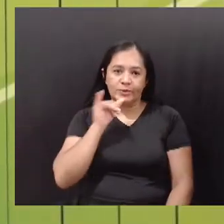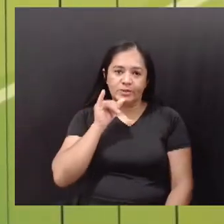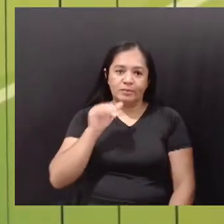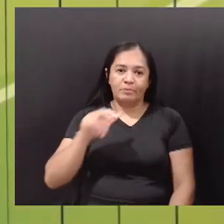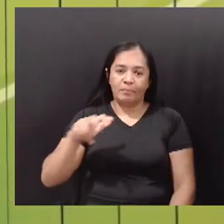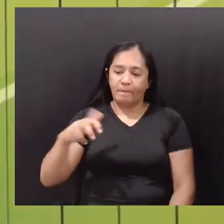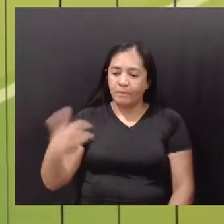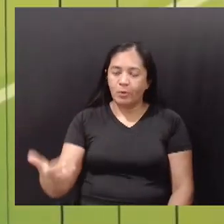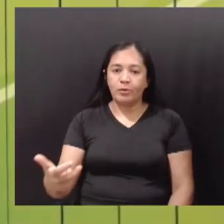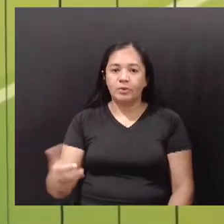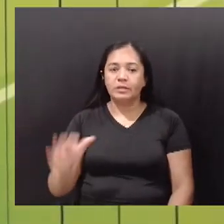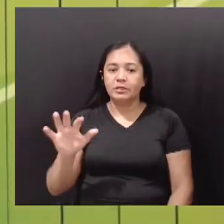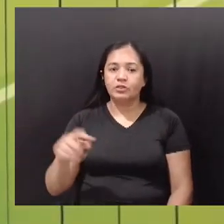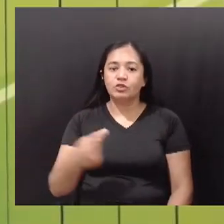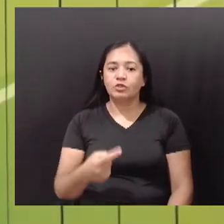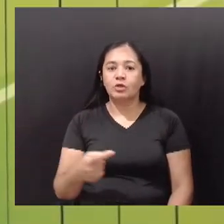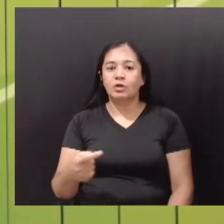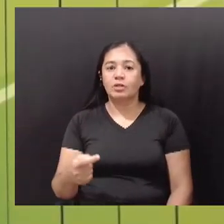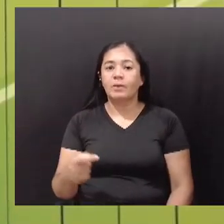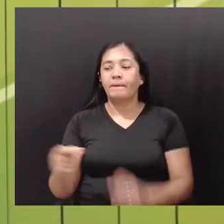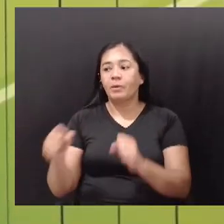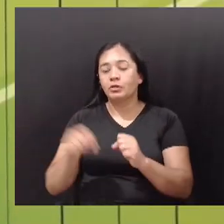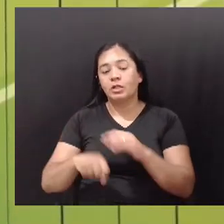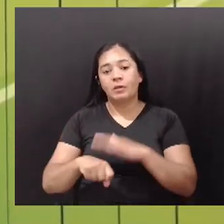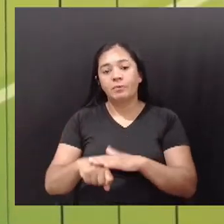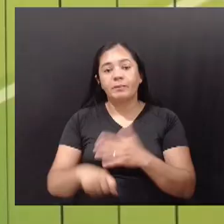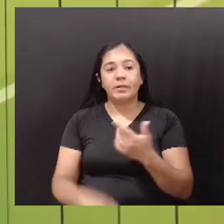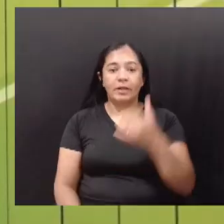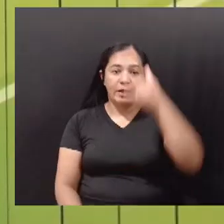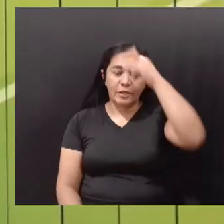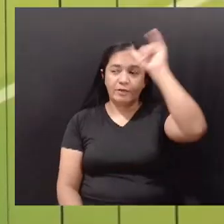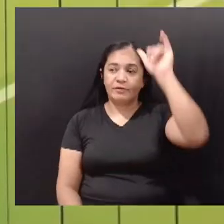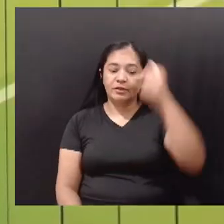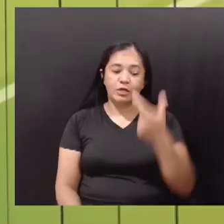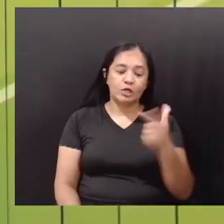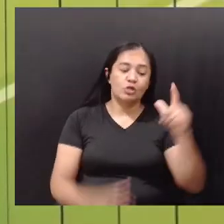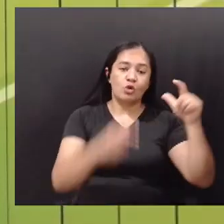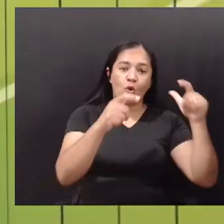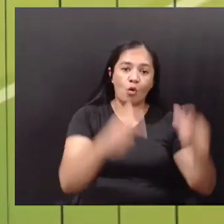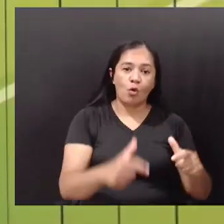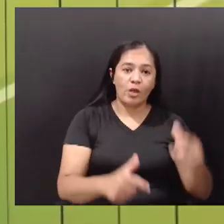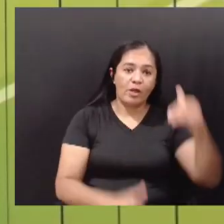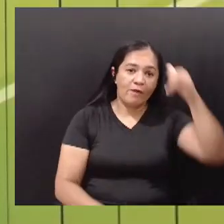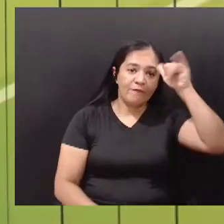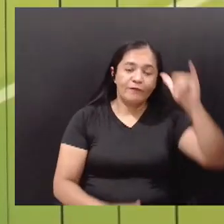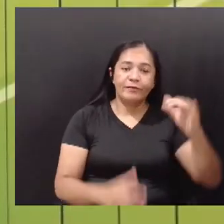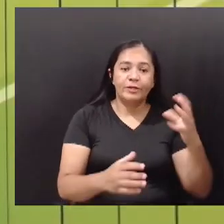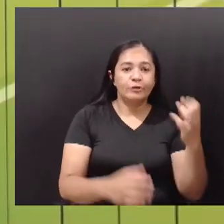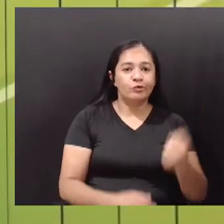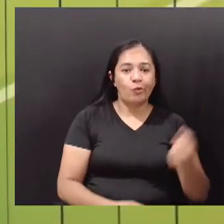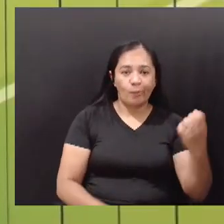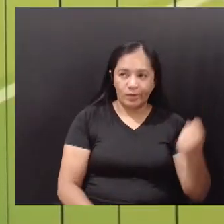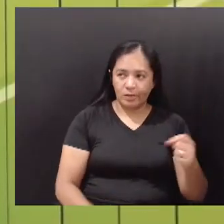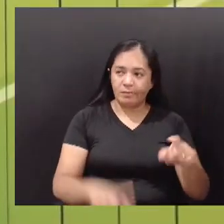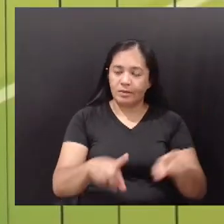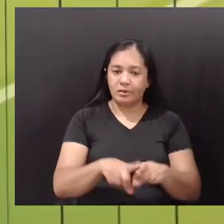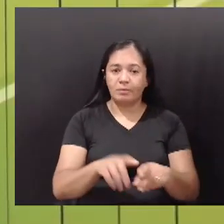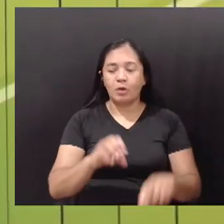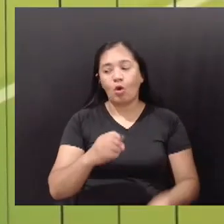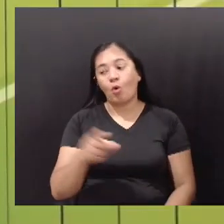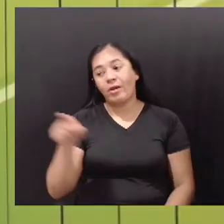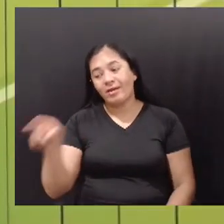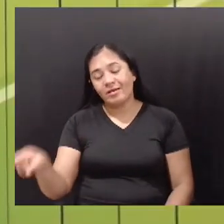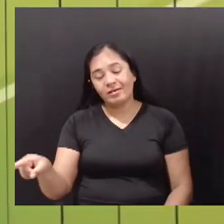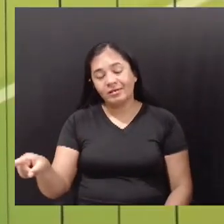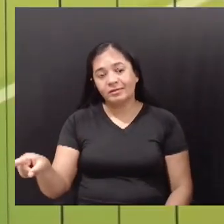isso a gente pode fazer para que os outros Recifes não tenham esse branqueamento, ou esses que